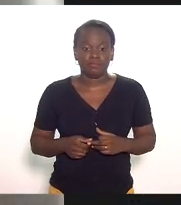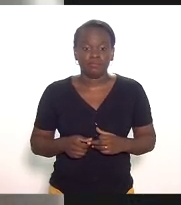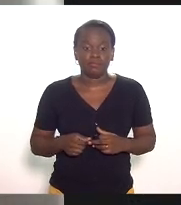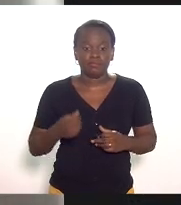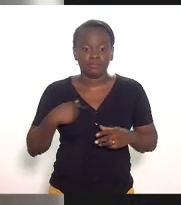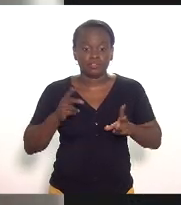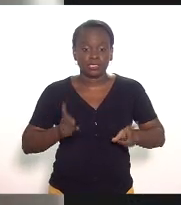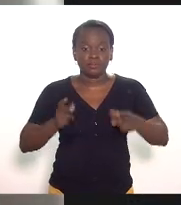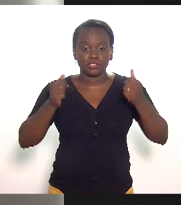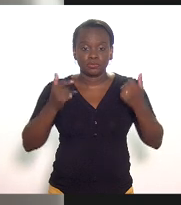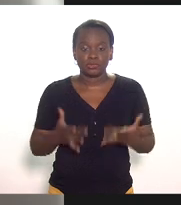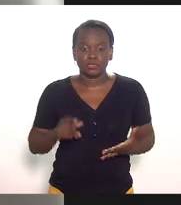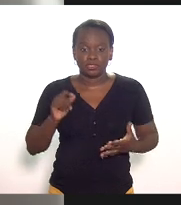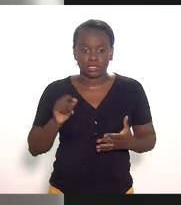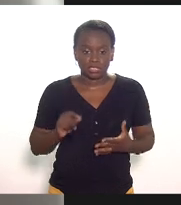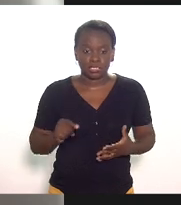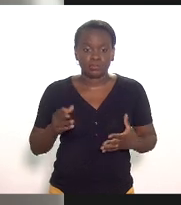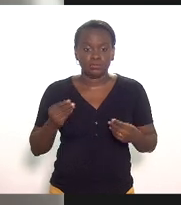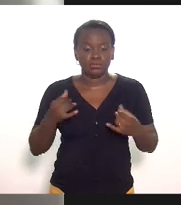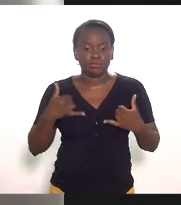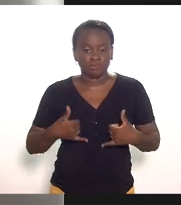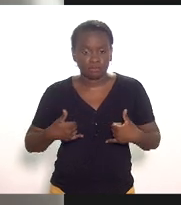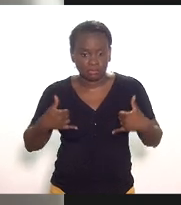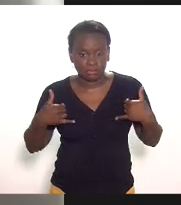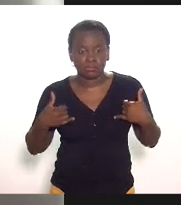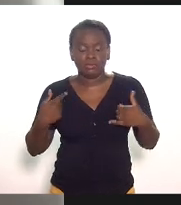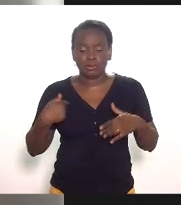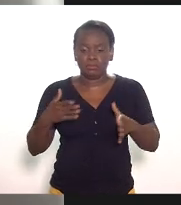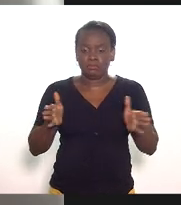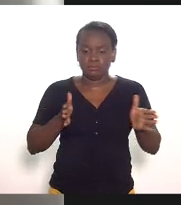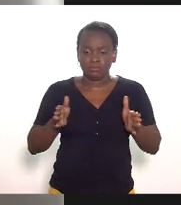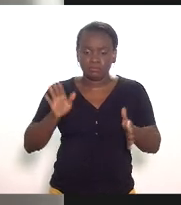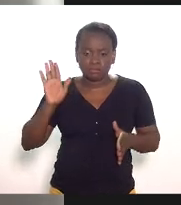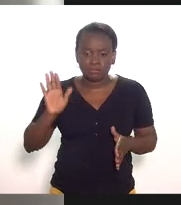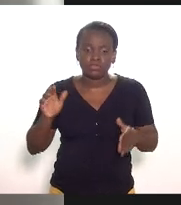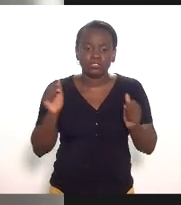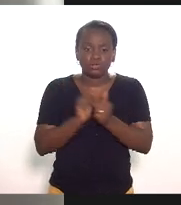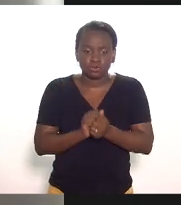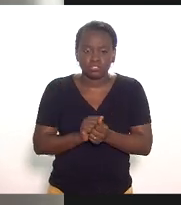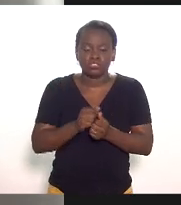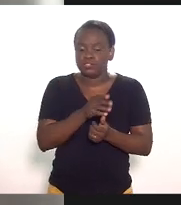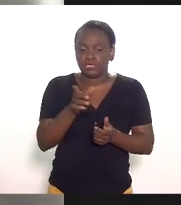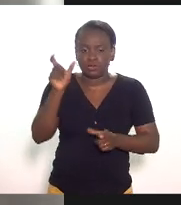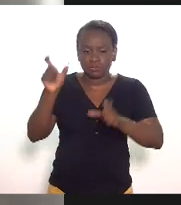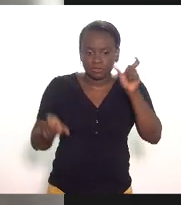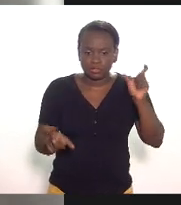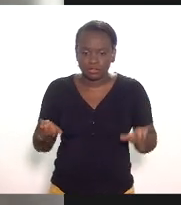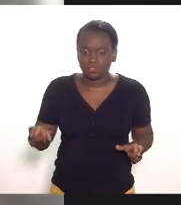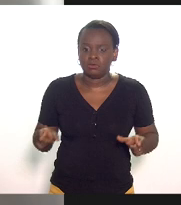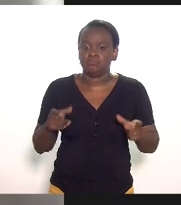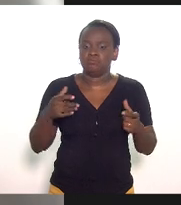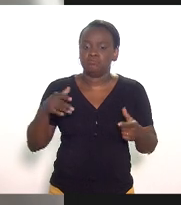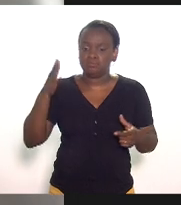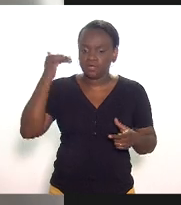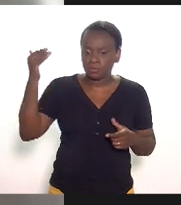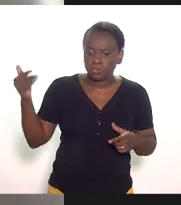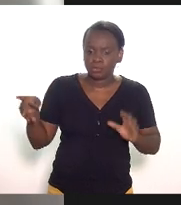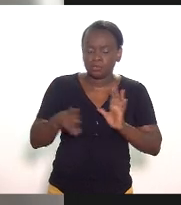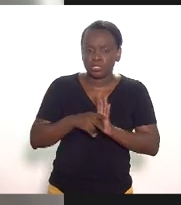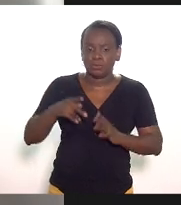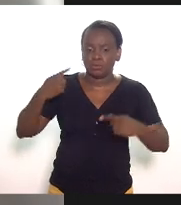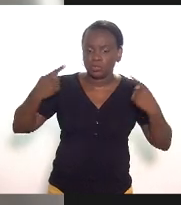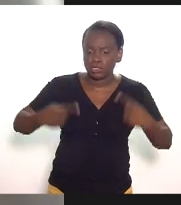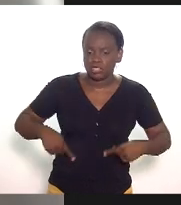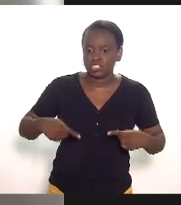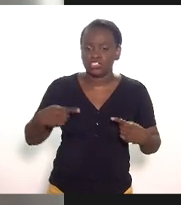sempre digo que tenho muito orgulho de cumprir esse mandato ao lado de figuras consagradas do nosso parlamento, da nossa política, dentre as